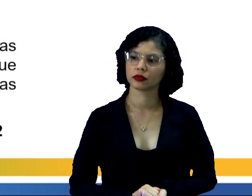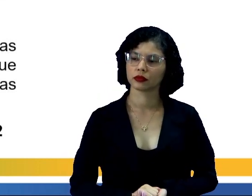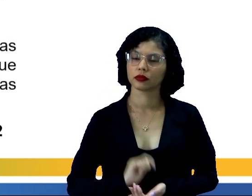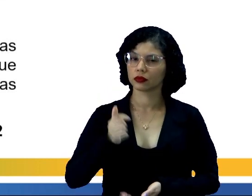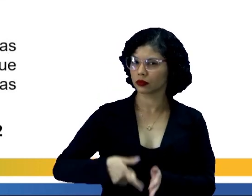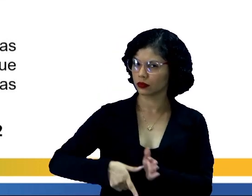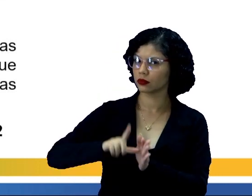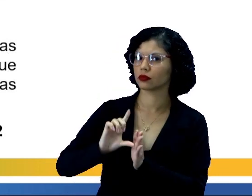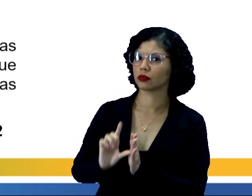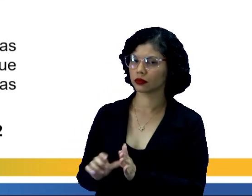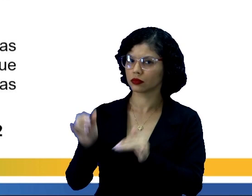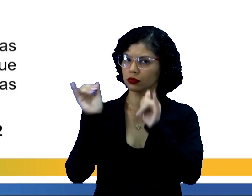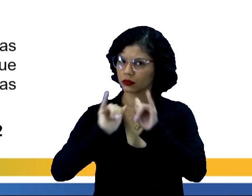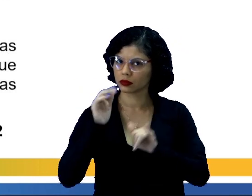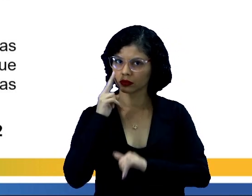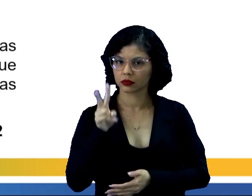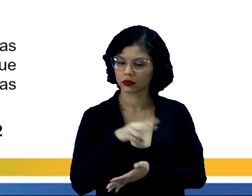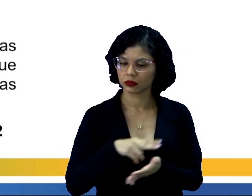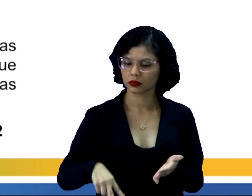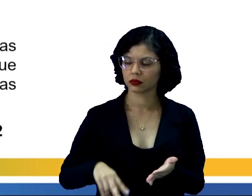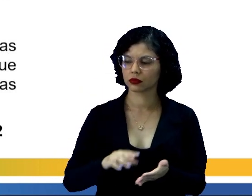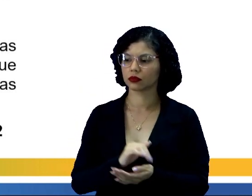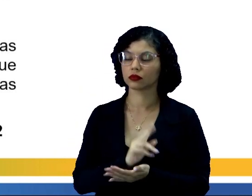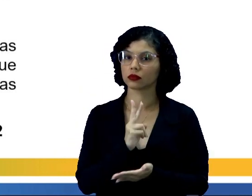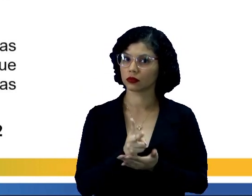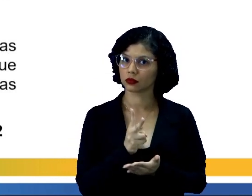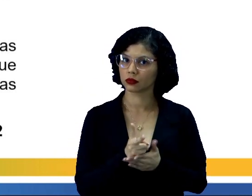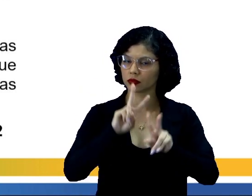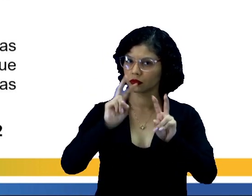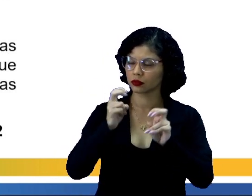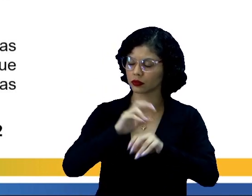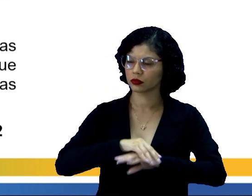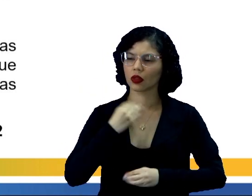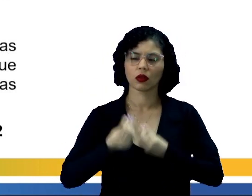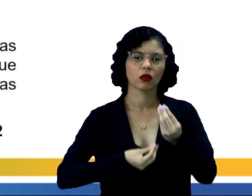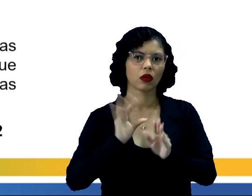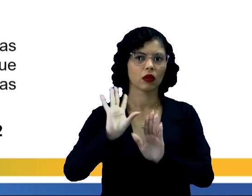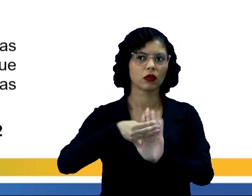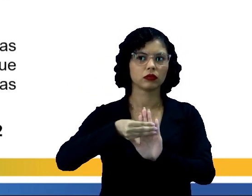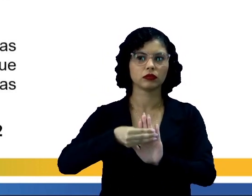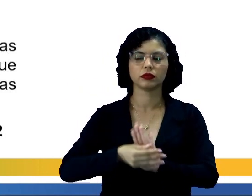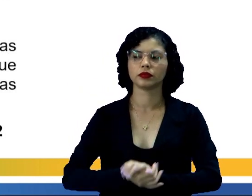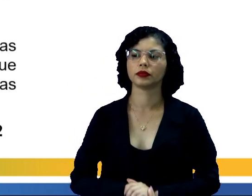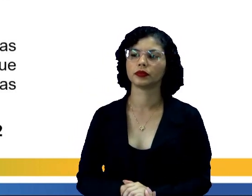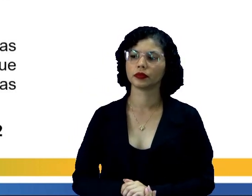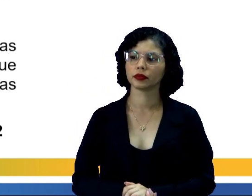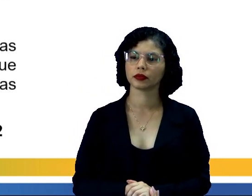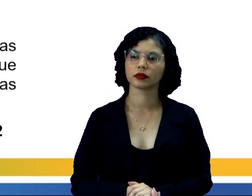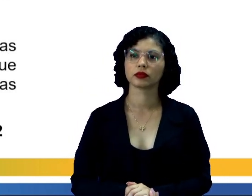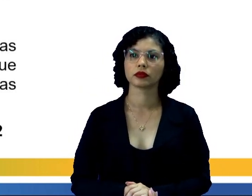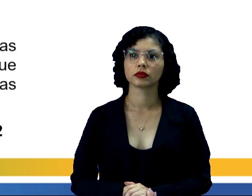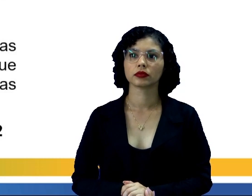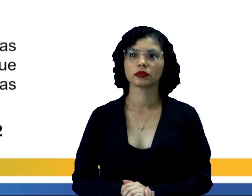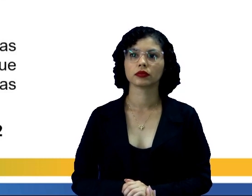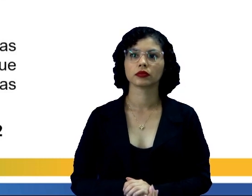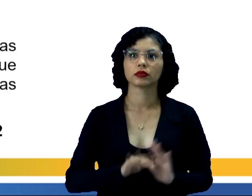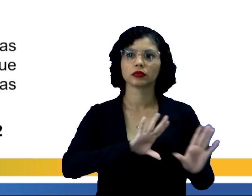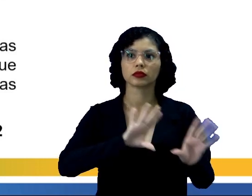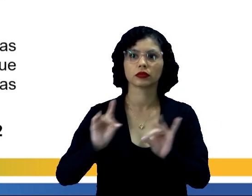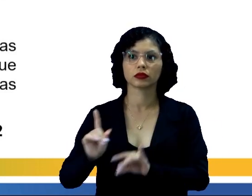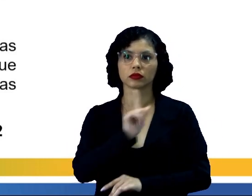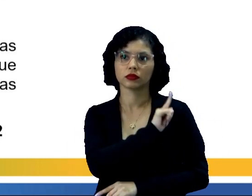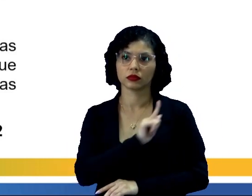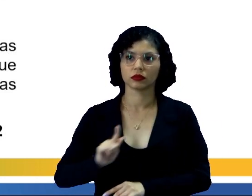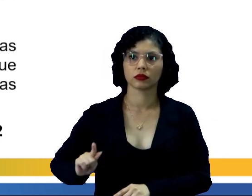dia antes da notícia que a gente leu. É o mesmo tema. Como é que eles colocaram no título?